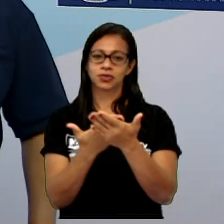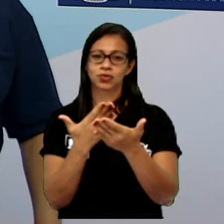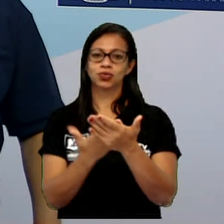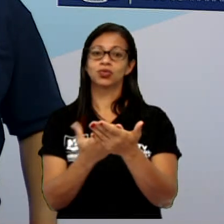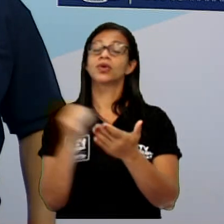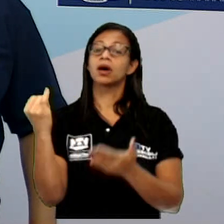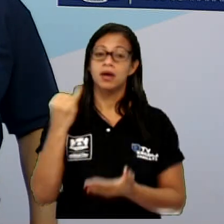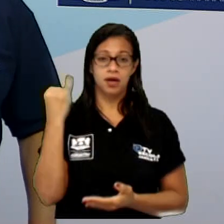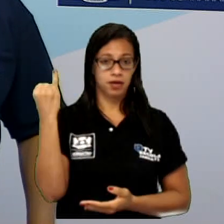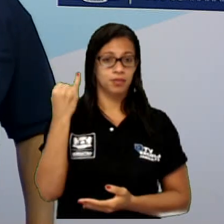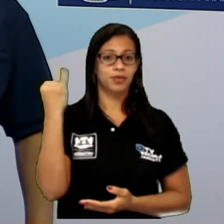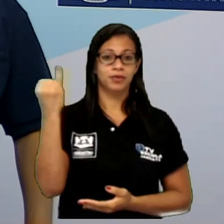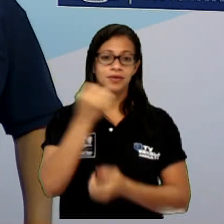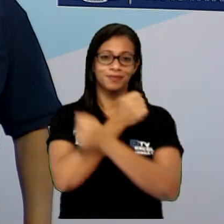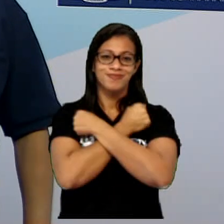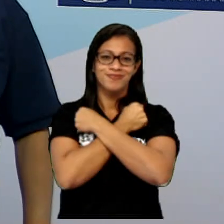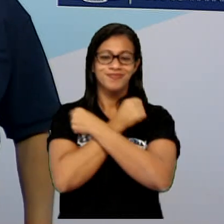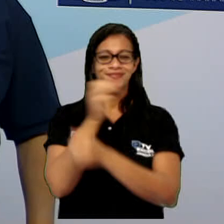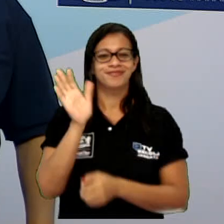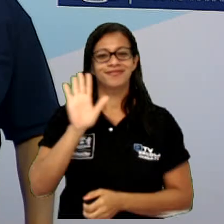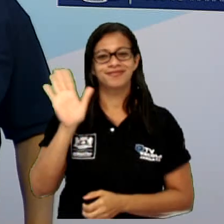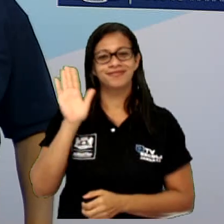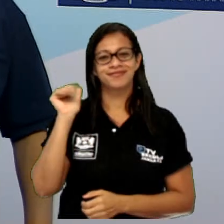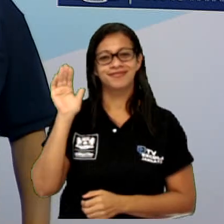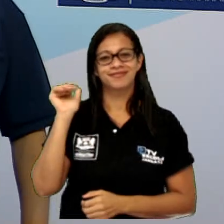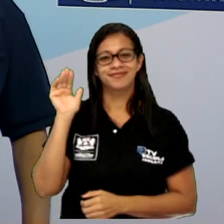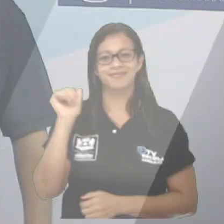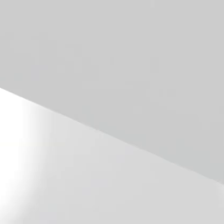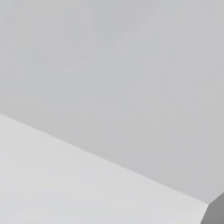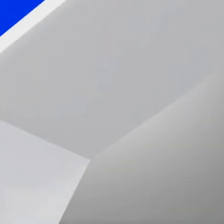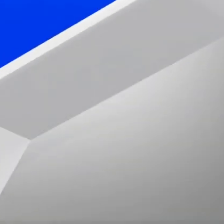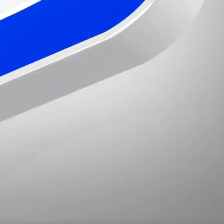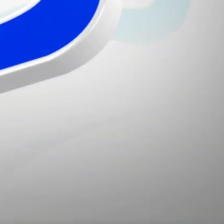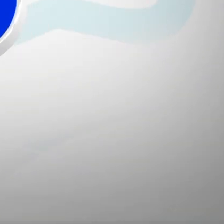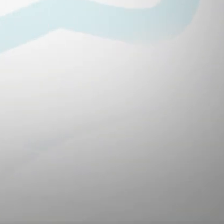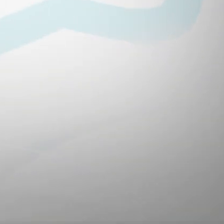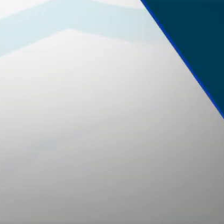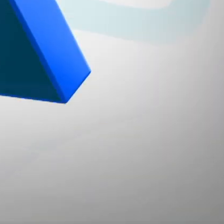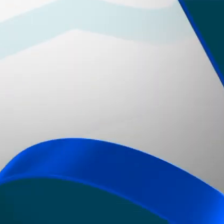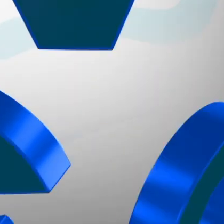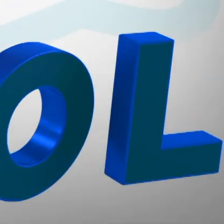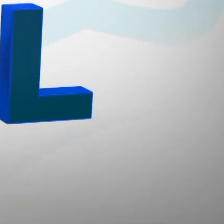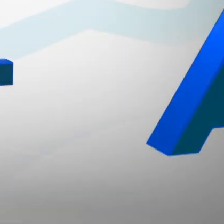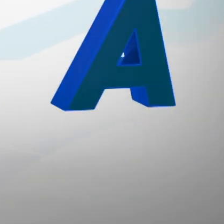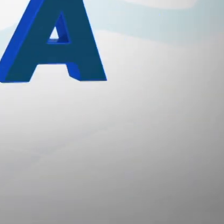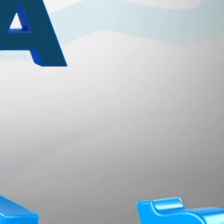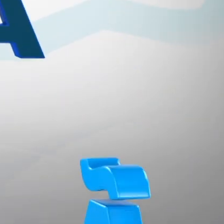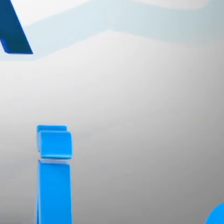fundamental. Um abraço e até a próxima aula.